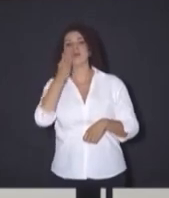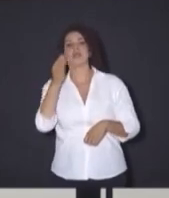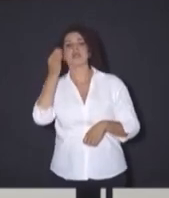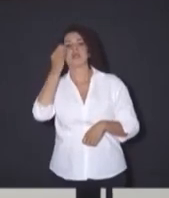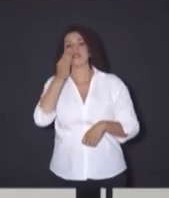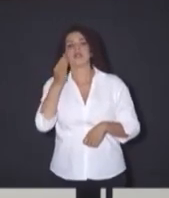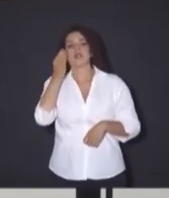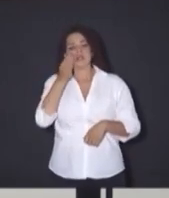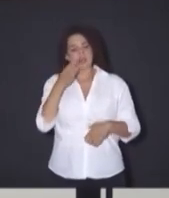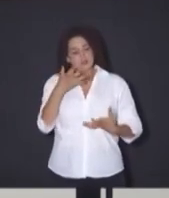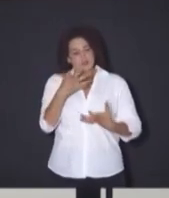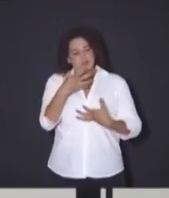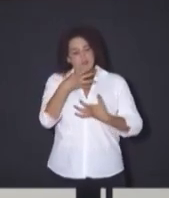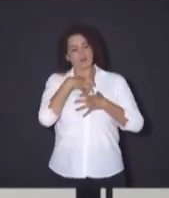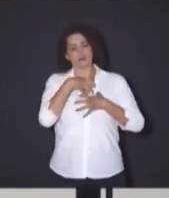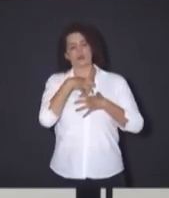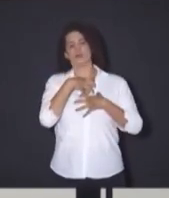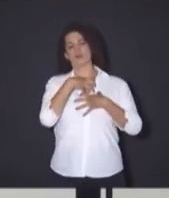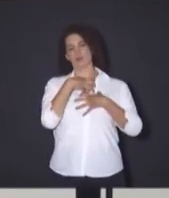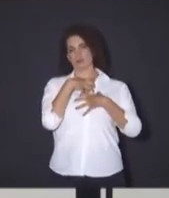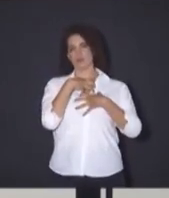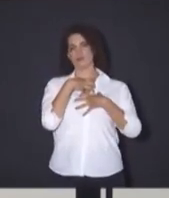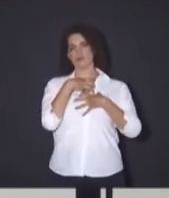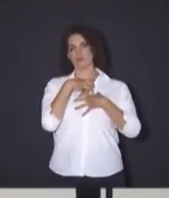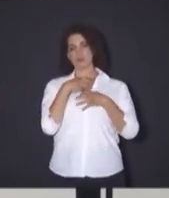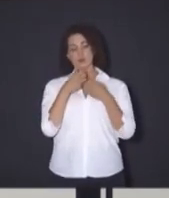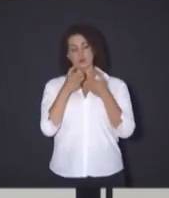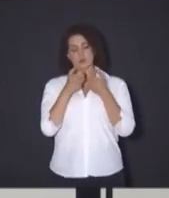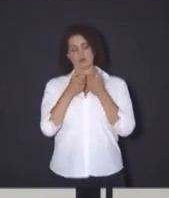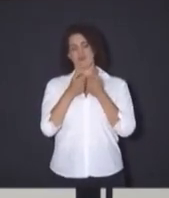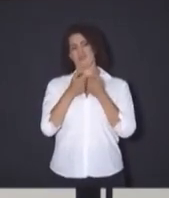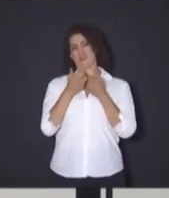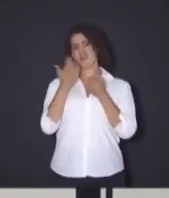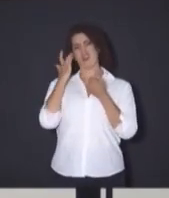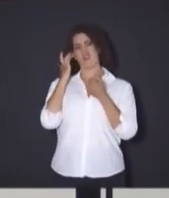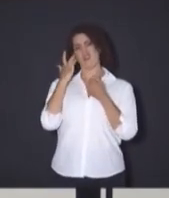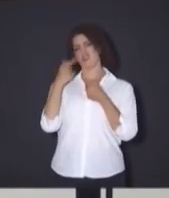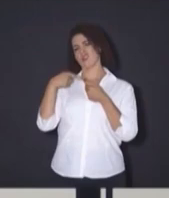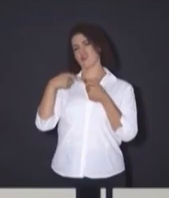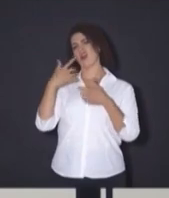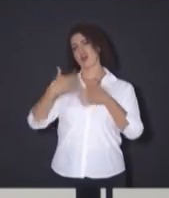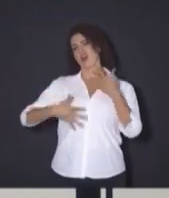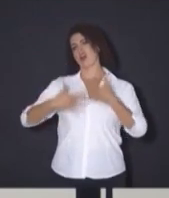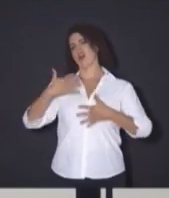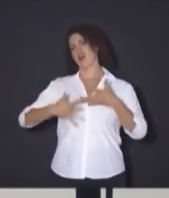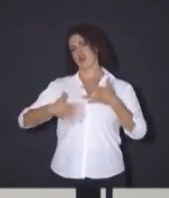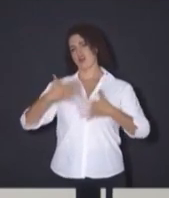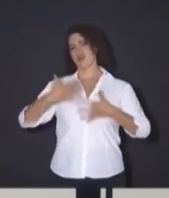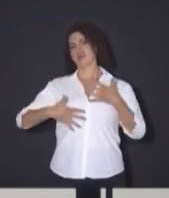tem que sentir aquele momento. E o celular, para mim, atrapalha.